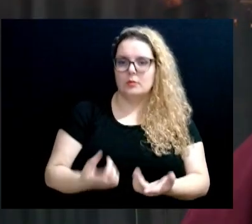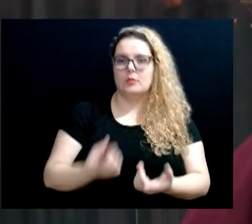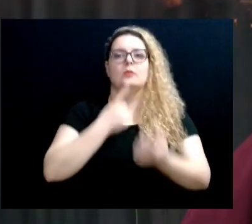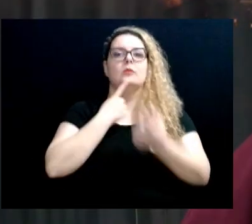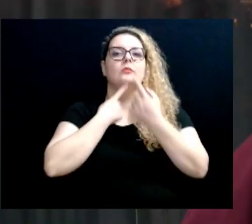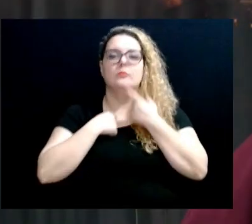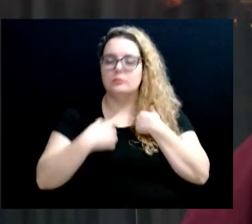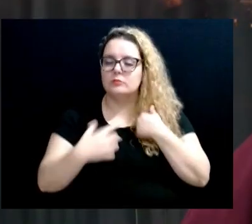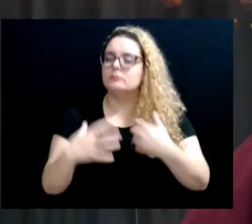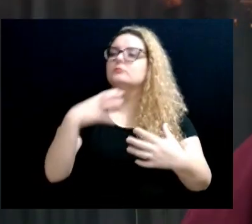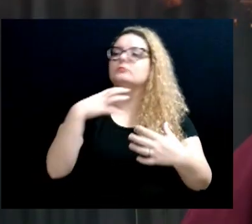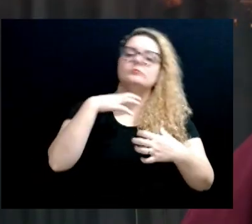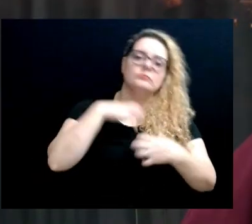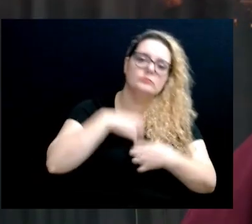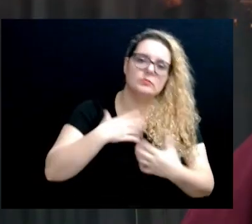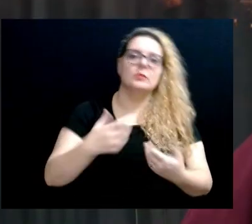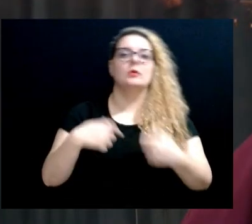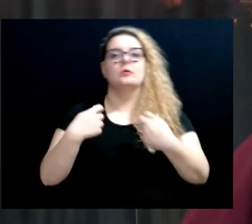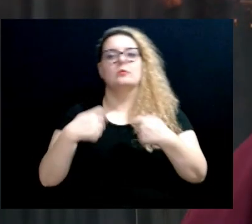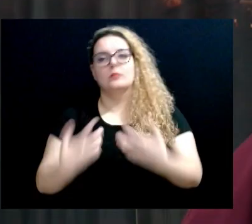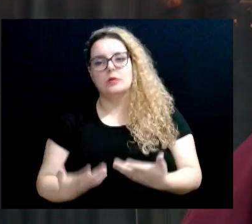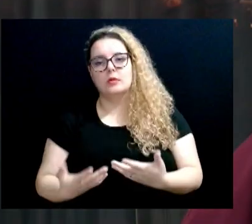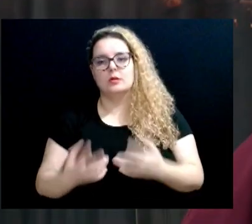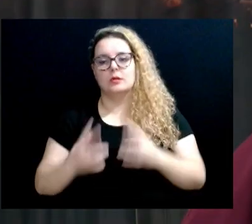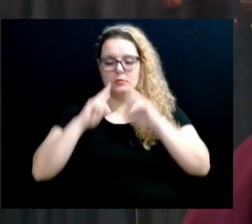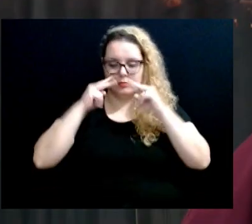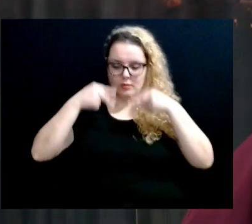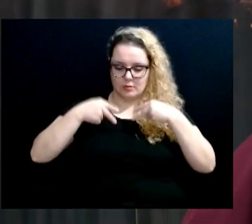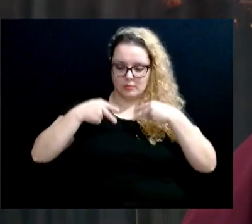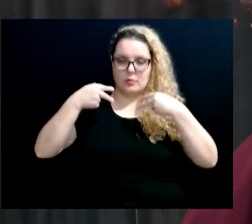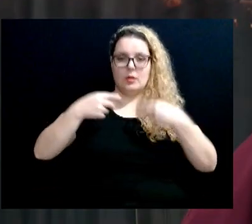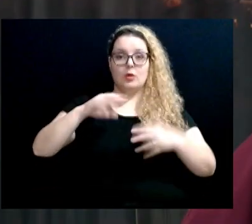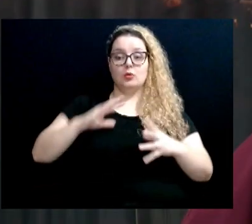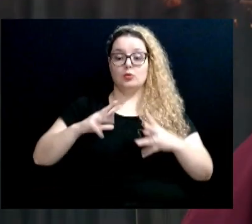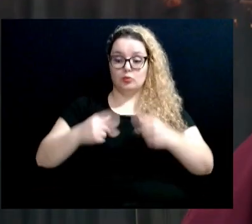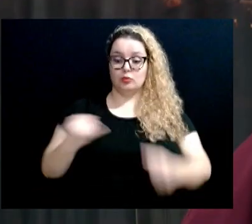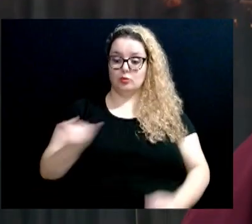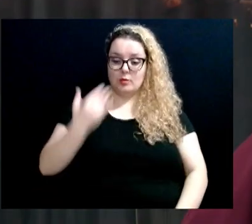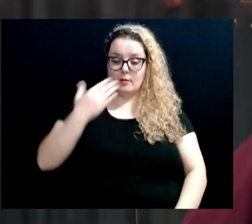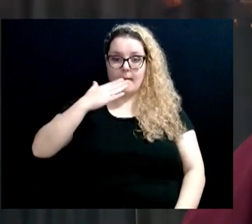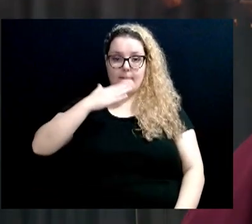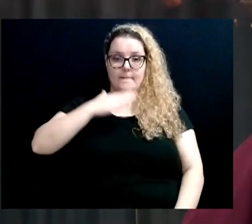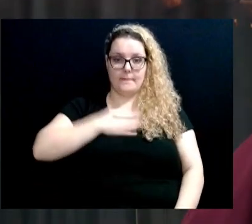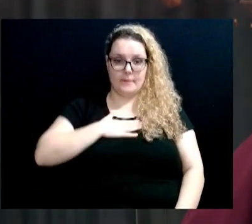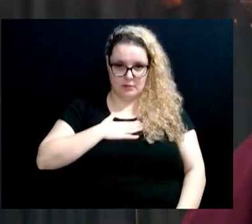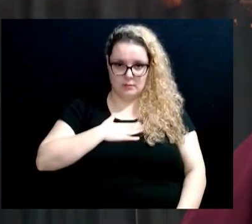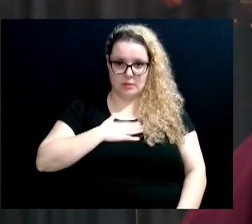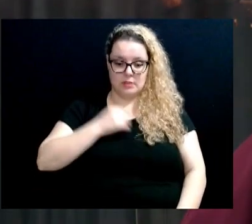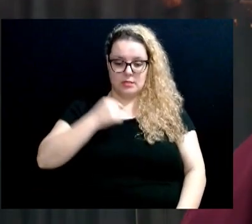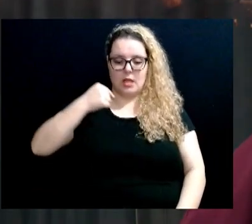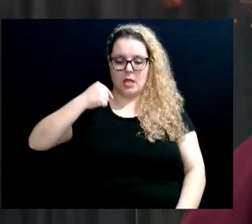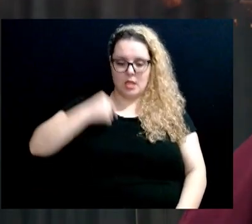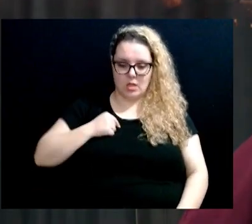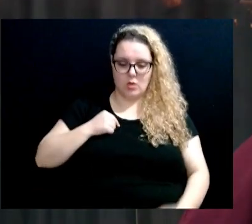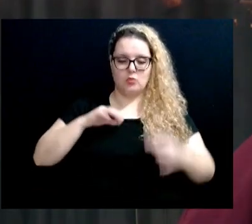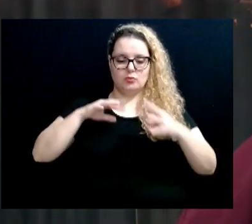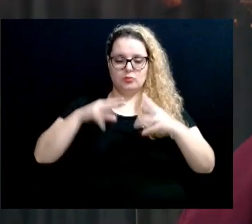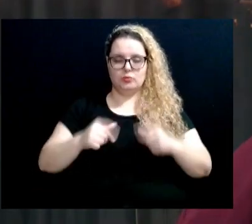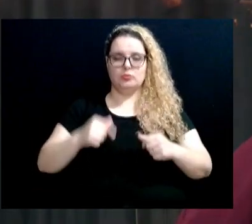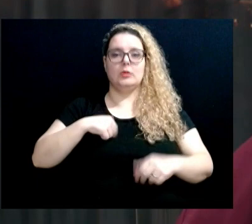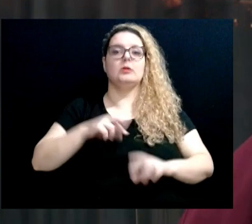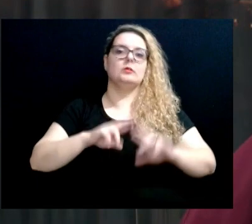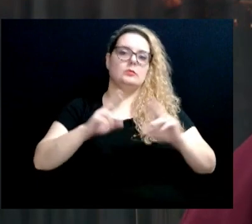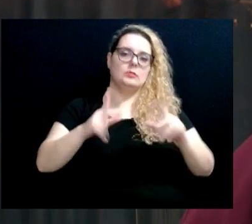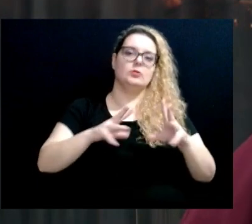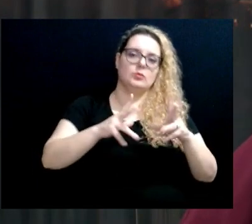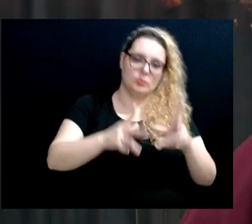sentimentos, necessidade, e eu olho apenas para mim, aquilo que é importante para mim. Então existe uma diferença. Todos nós temos, né,